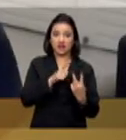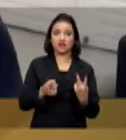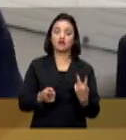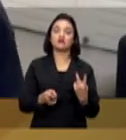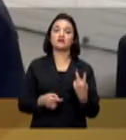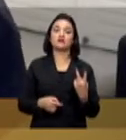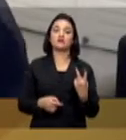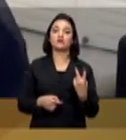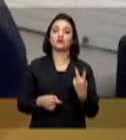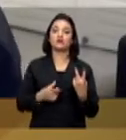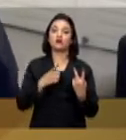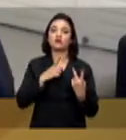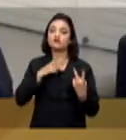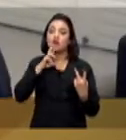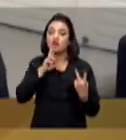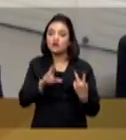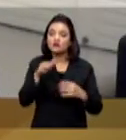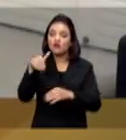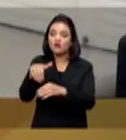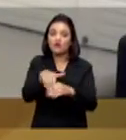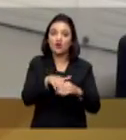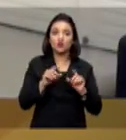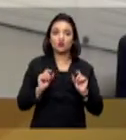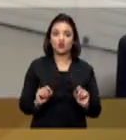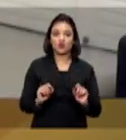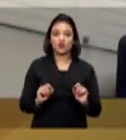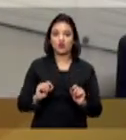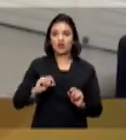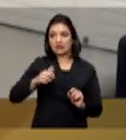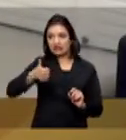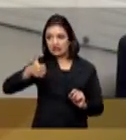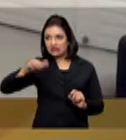proclamação foi por